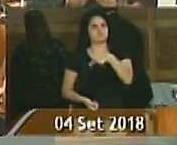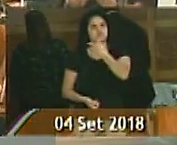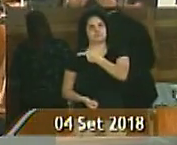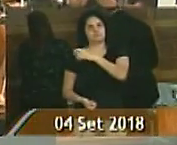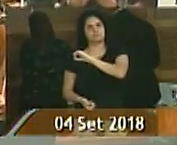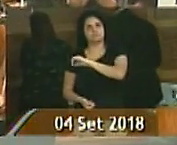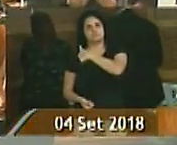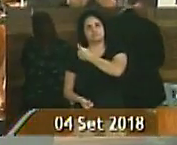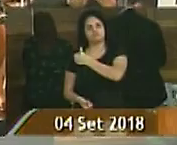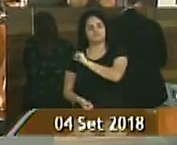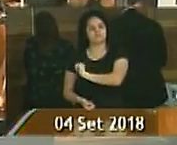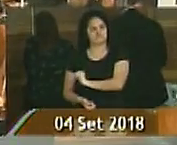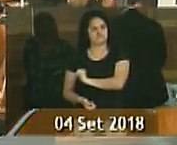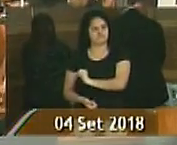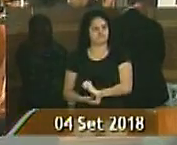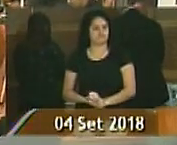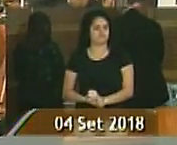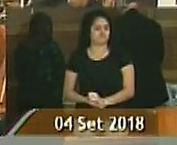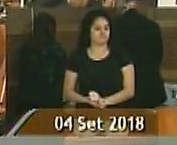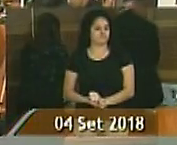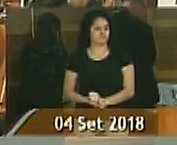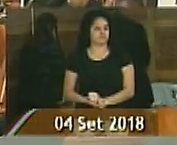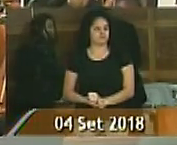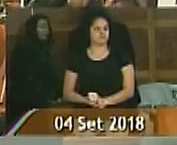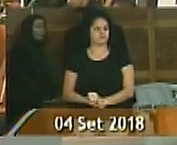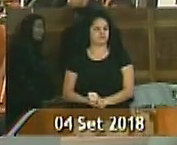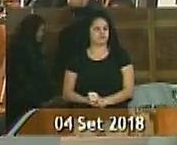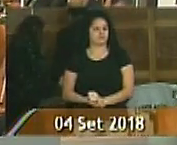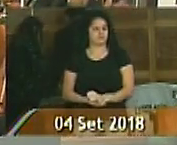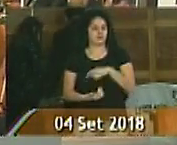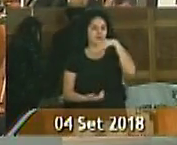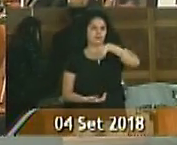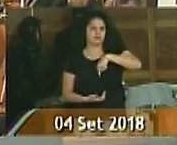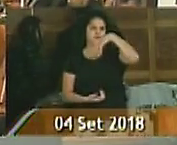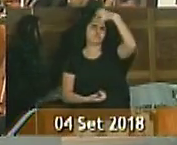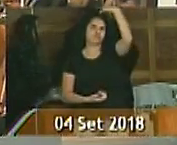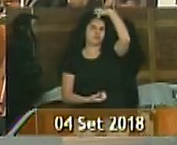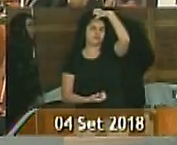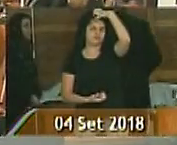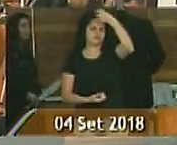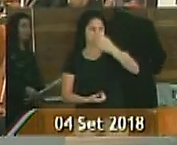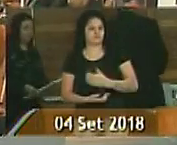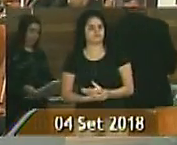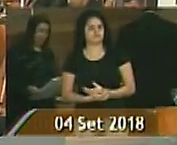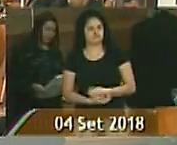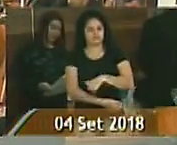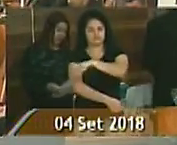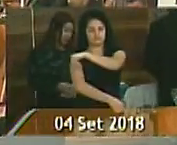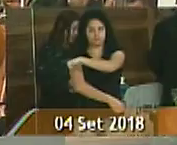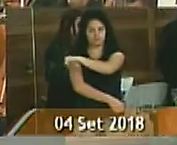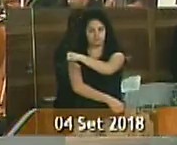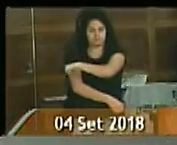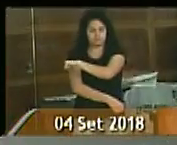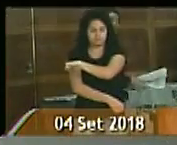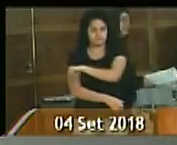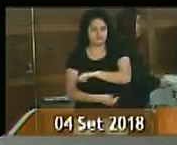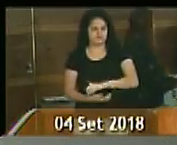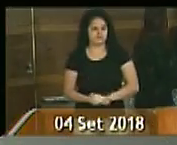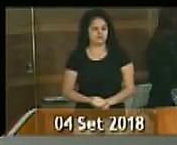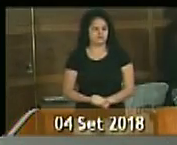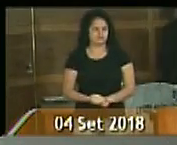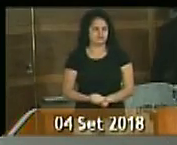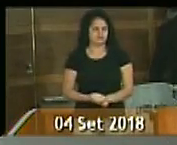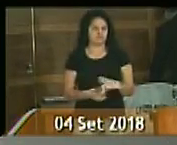agosto do ano 2018, nesta cidade de Angra dos Reis, estado do Rio de Janeiro,